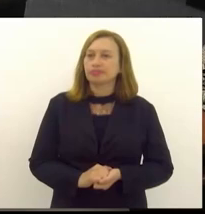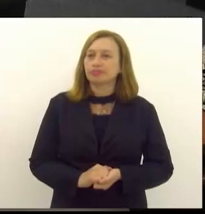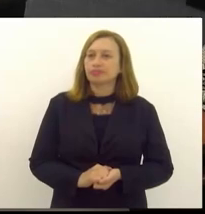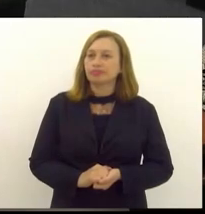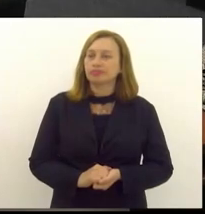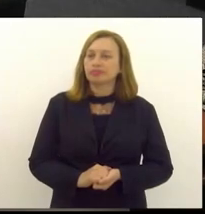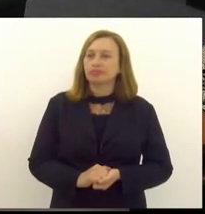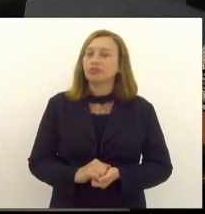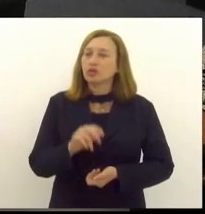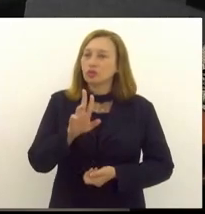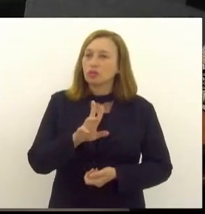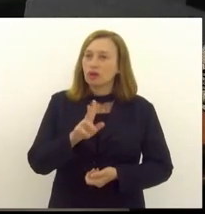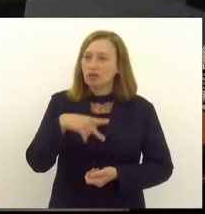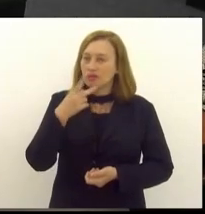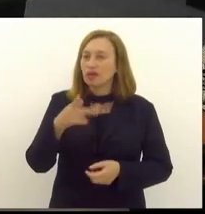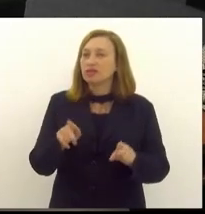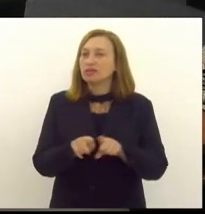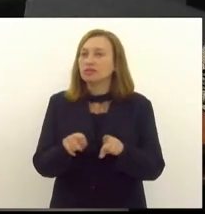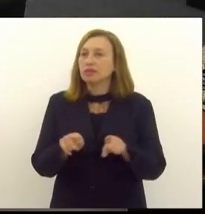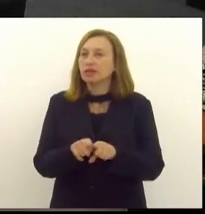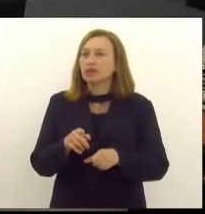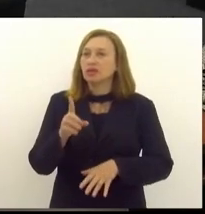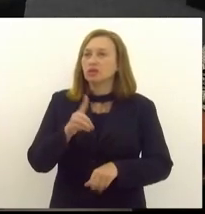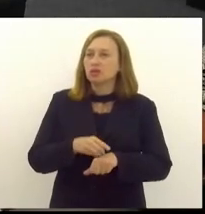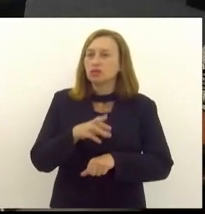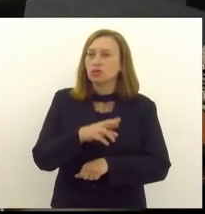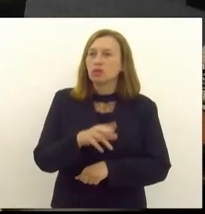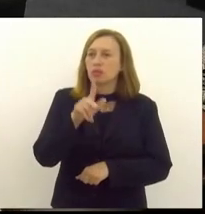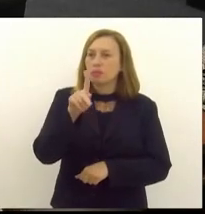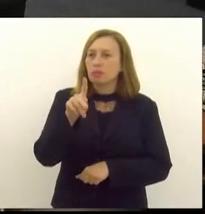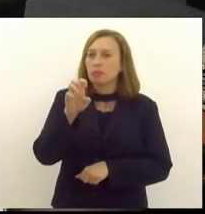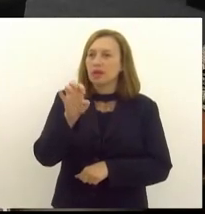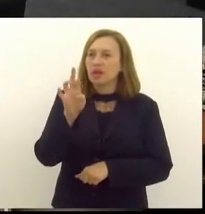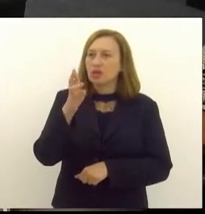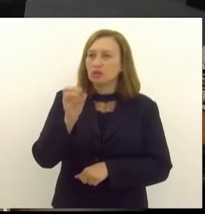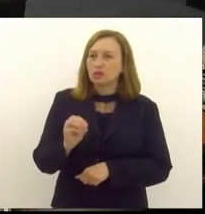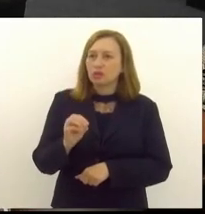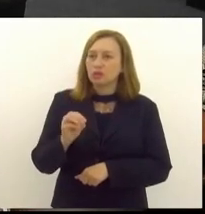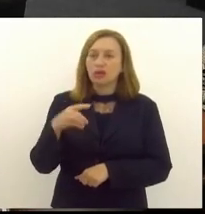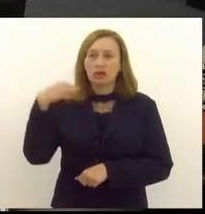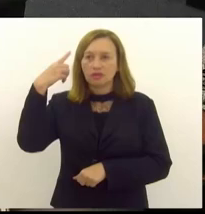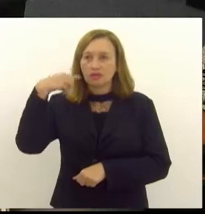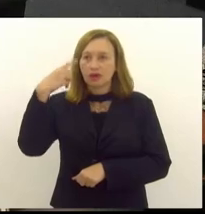para que faça uso da palavra também, o doutor Pedro Calmon, advogado.